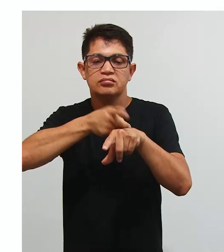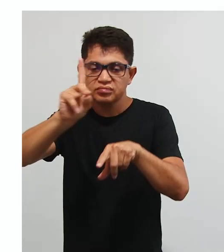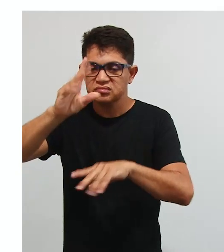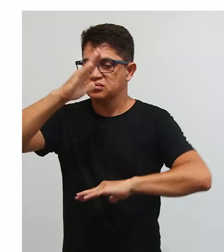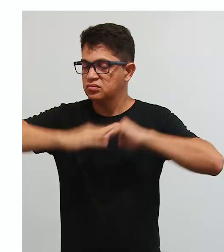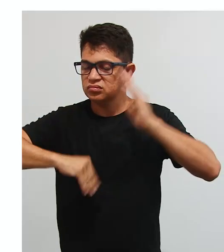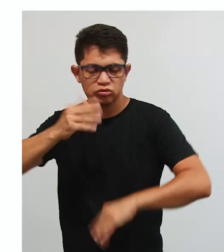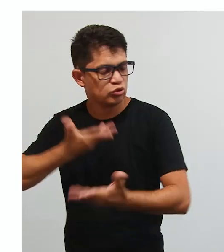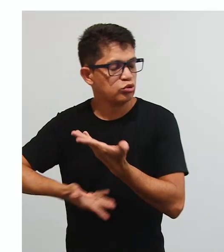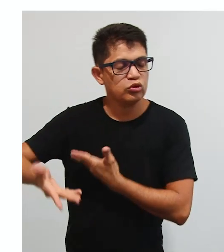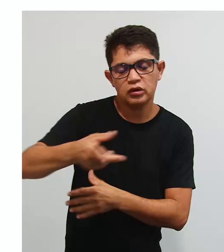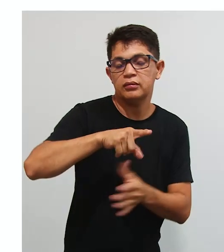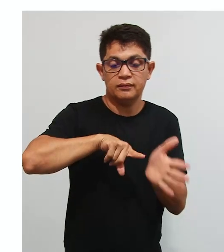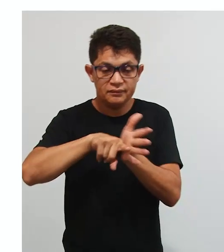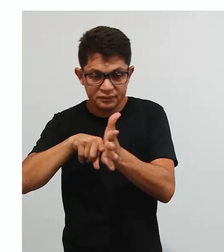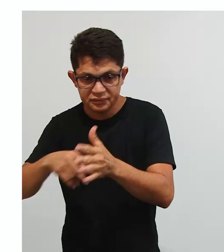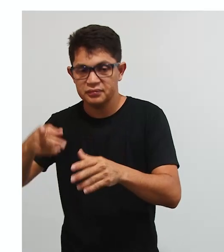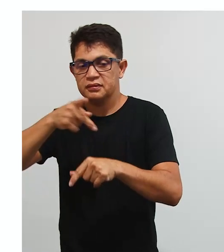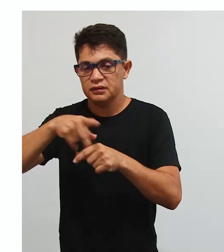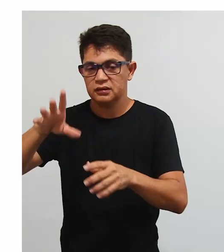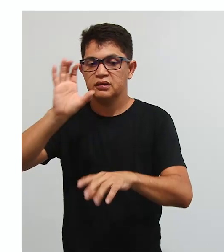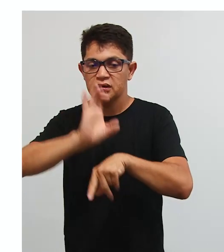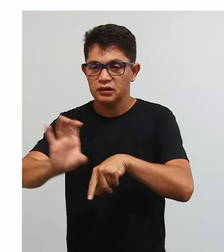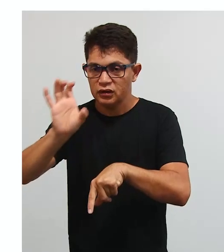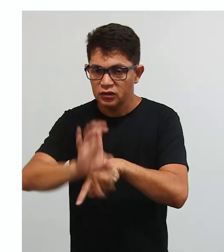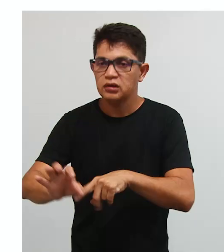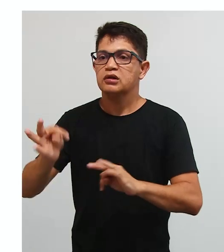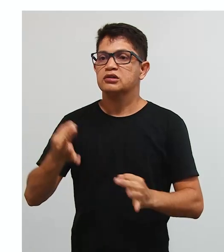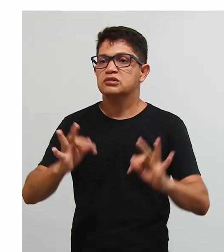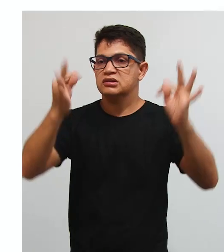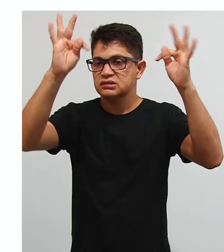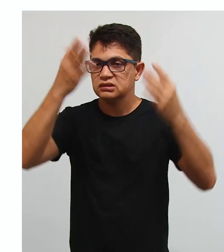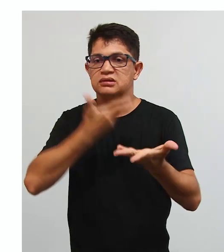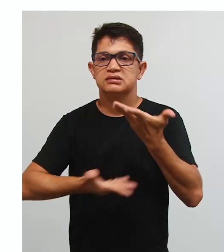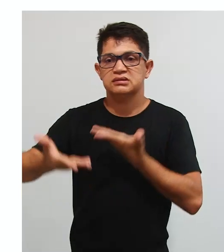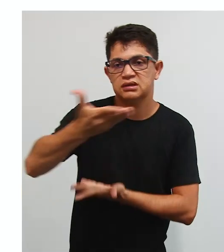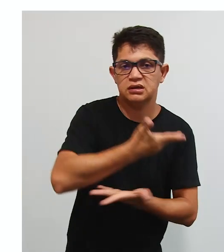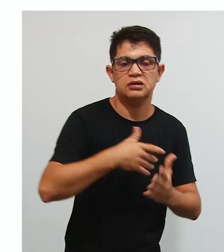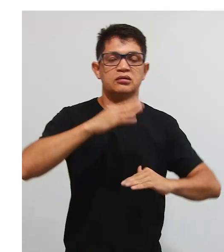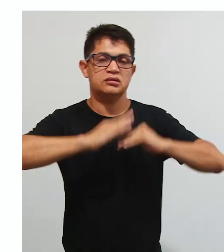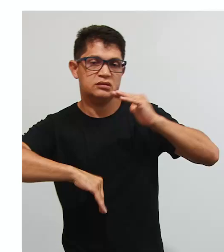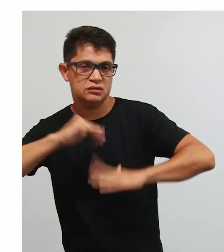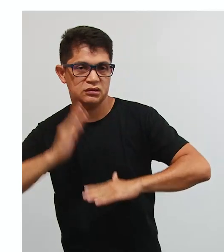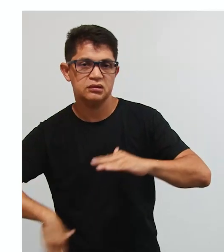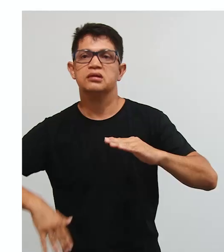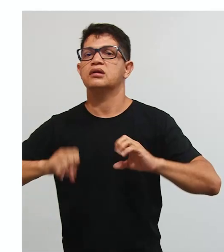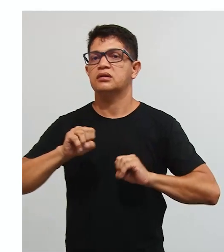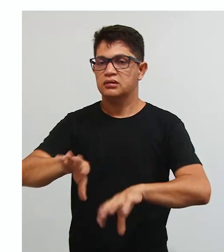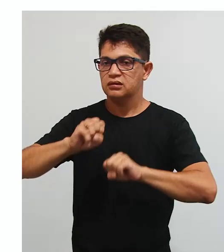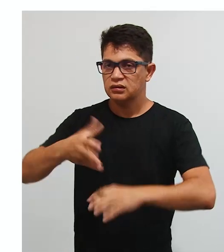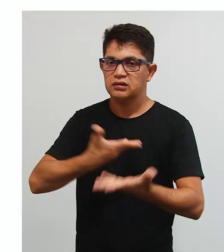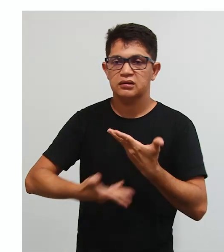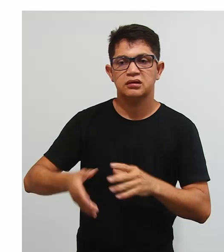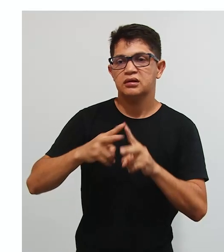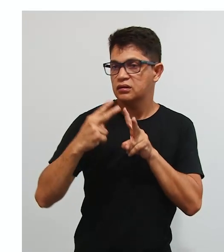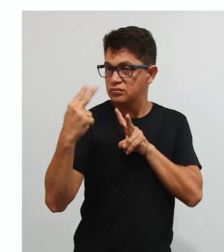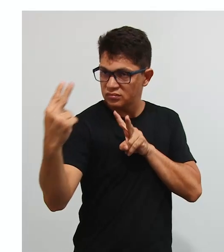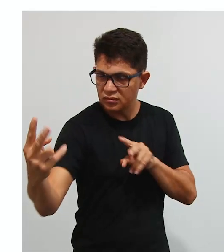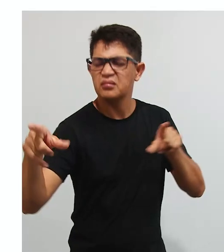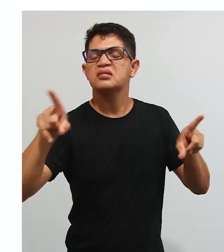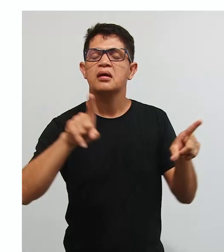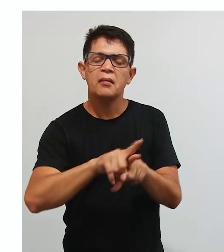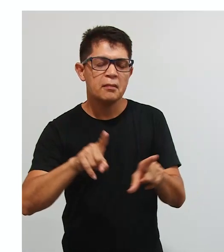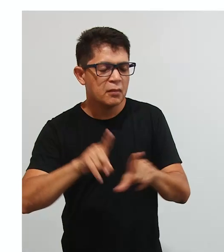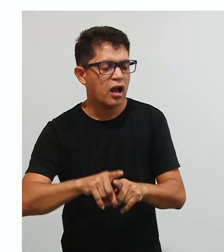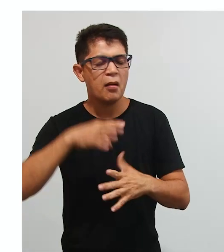os cursos sequenciais, cursos e programas de extensão, educação profissional, pode ter educação à